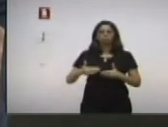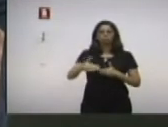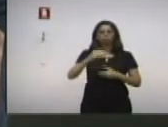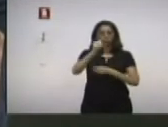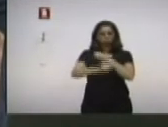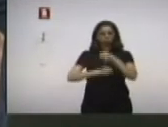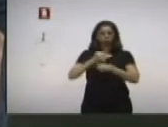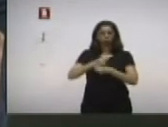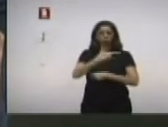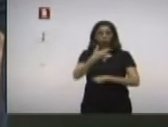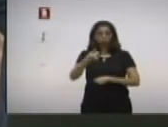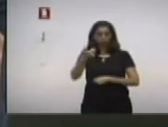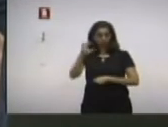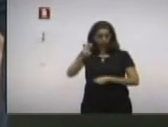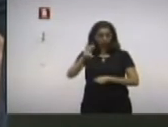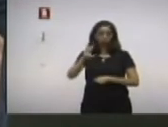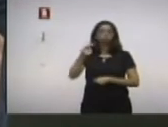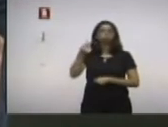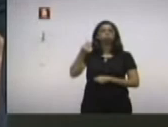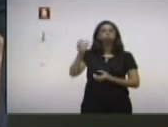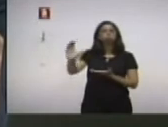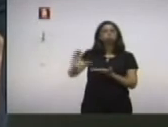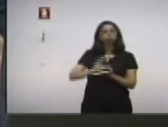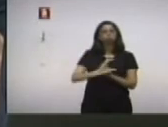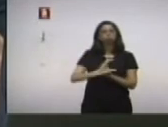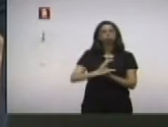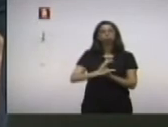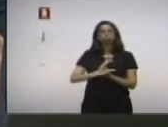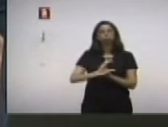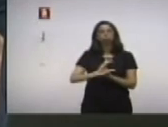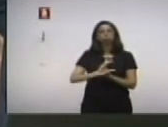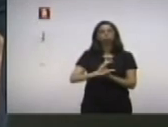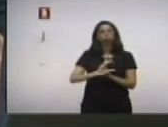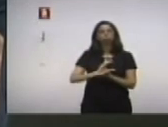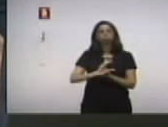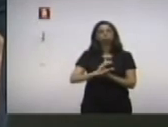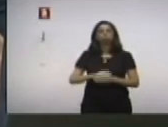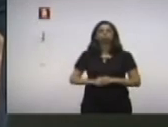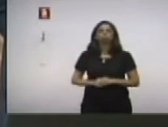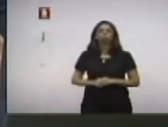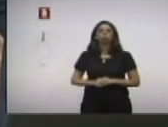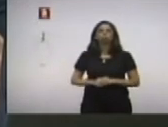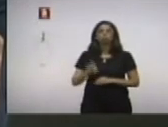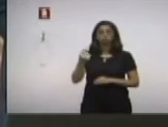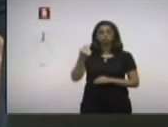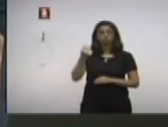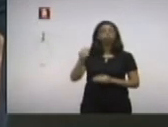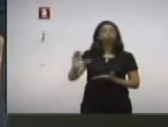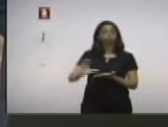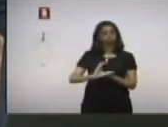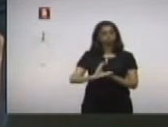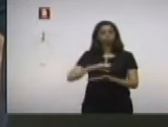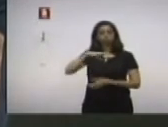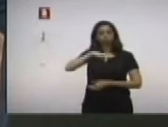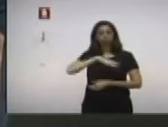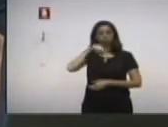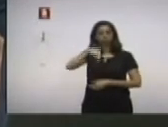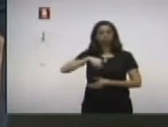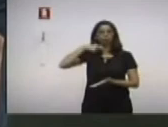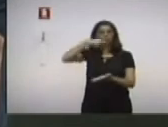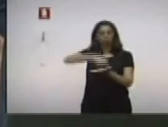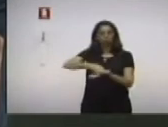próximo ano arrecadação né enfim é quantidade de dinheiro para gastar no nosso